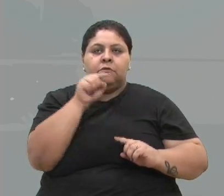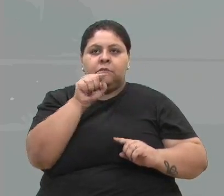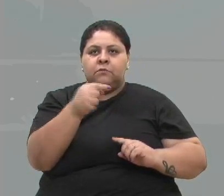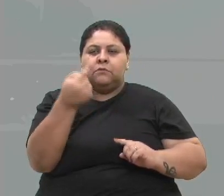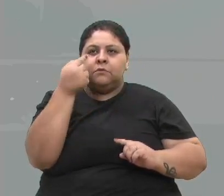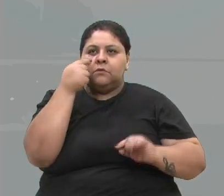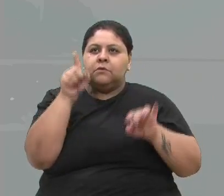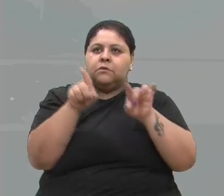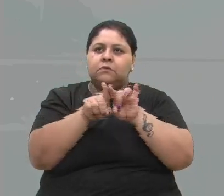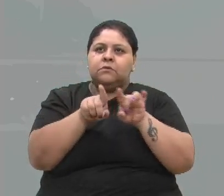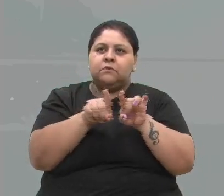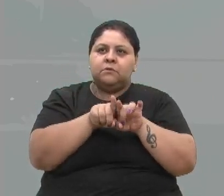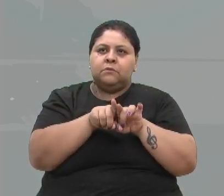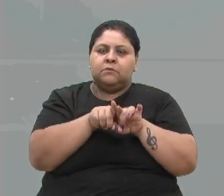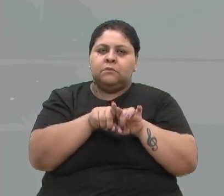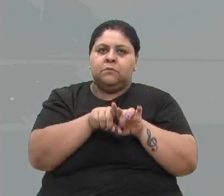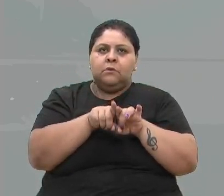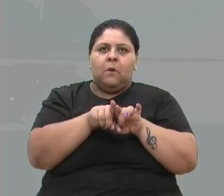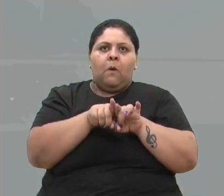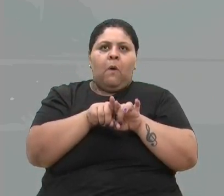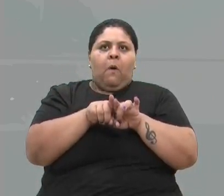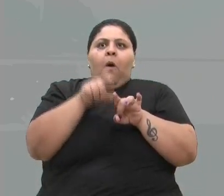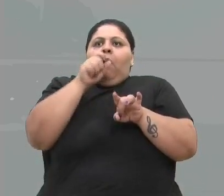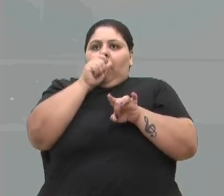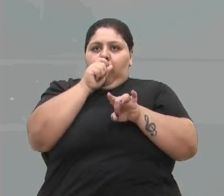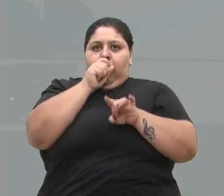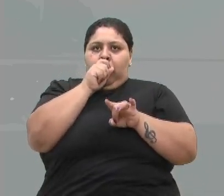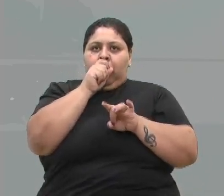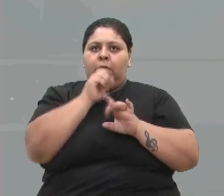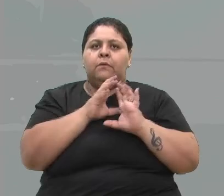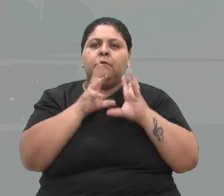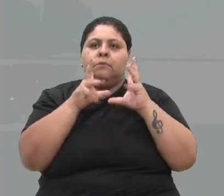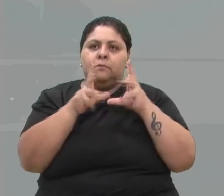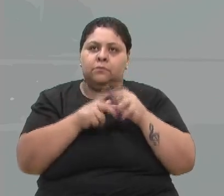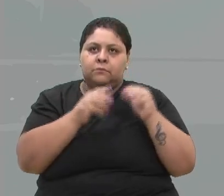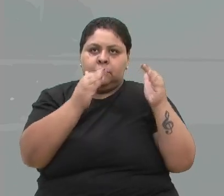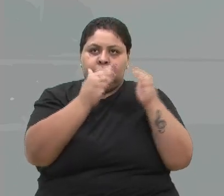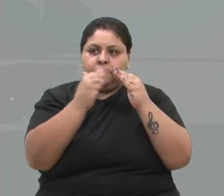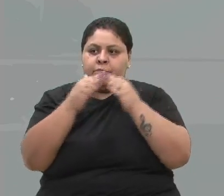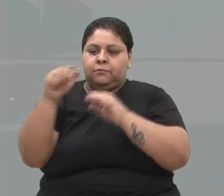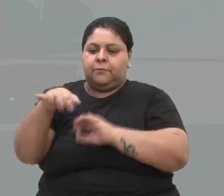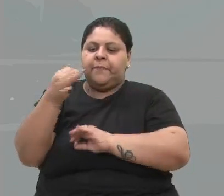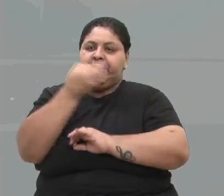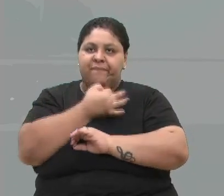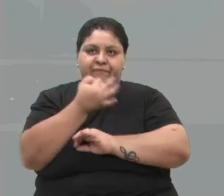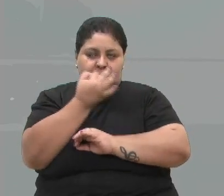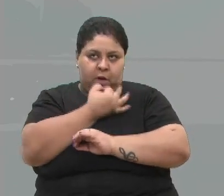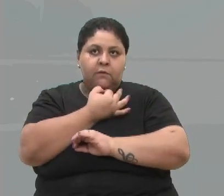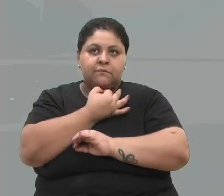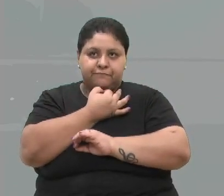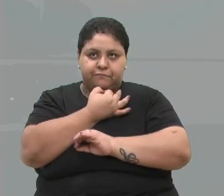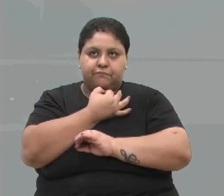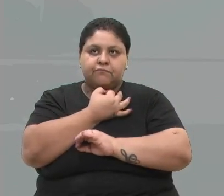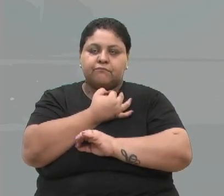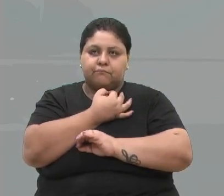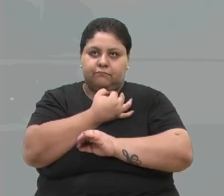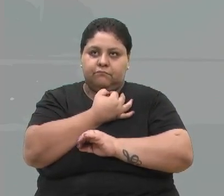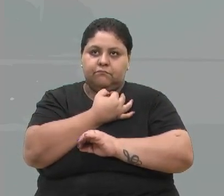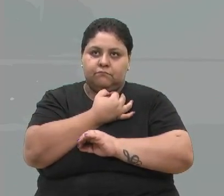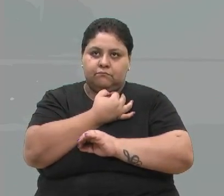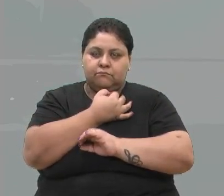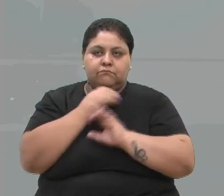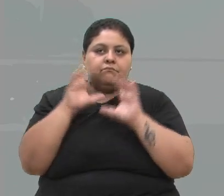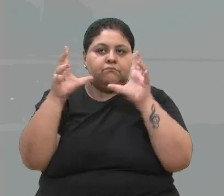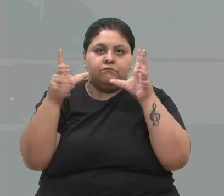através da TV Câmara. Esses artistas são todos moradores daqui da cidade de Caxias do Sul, são